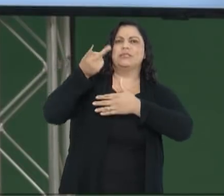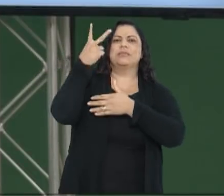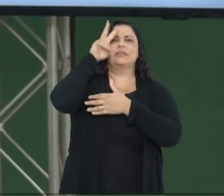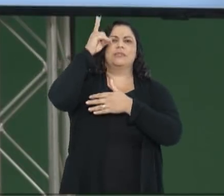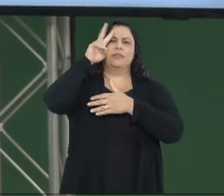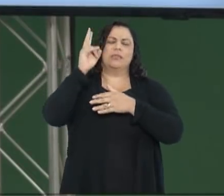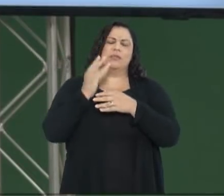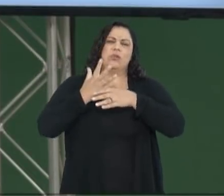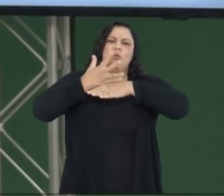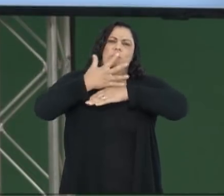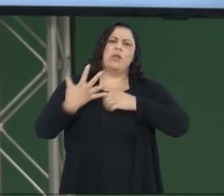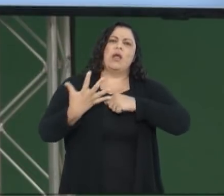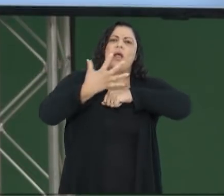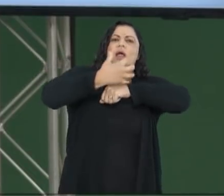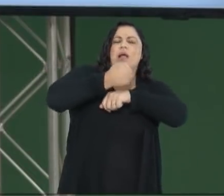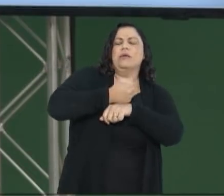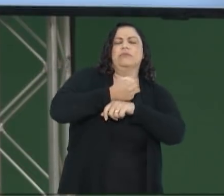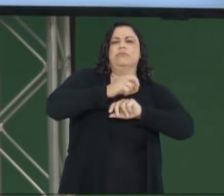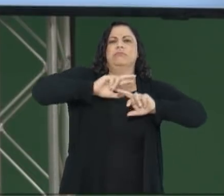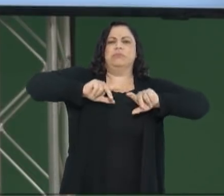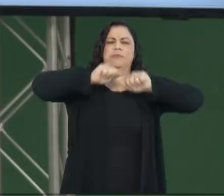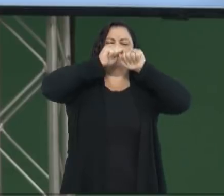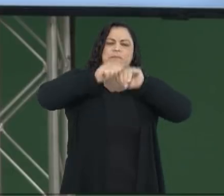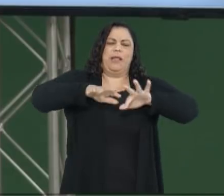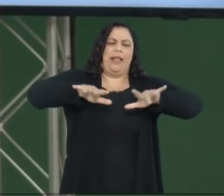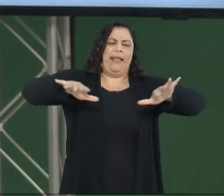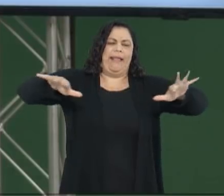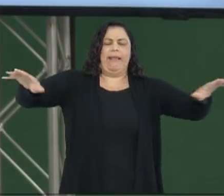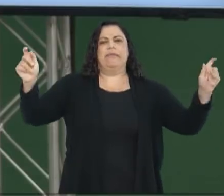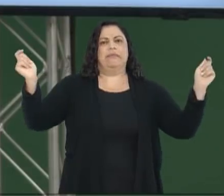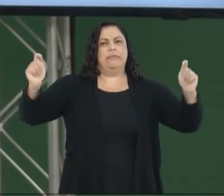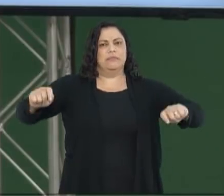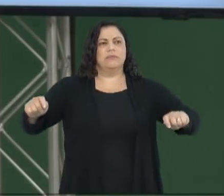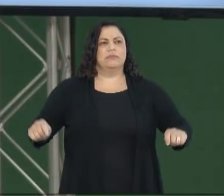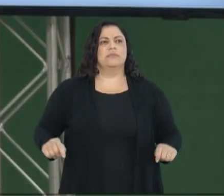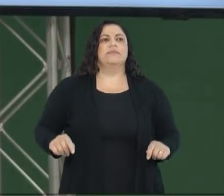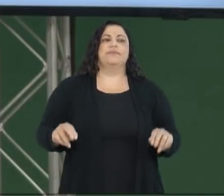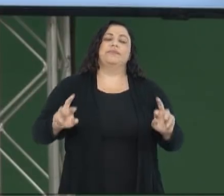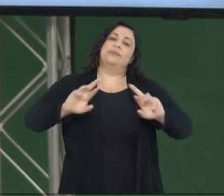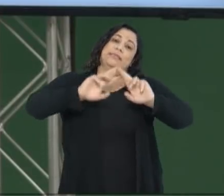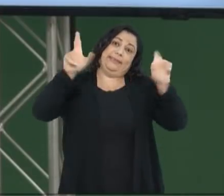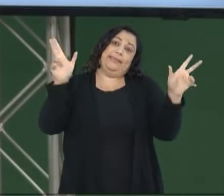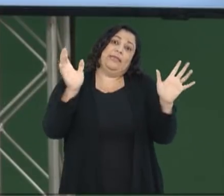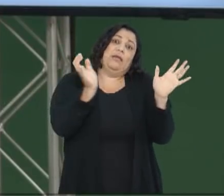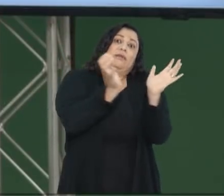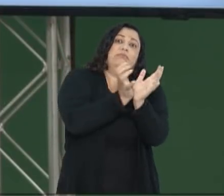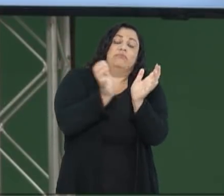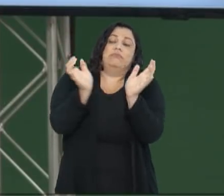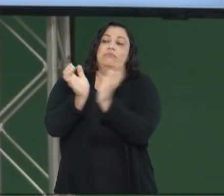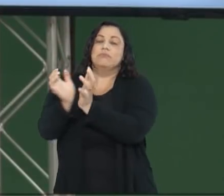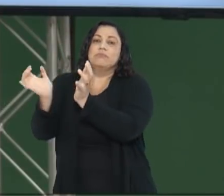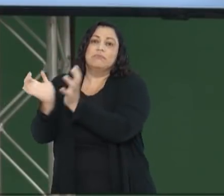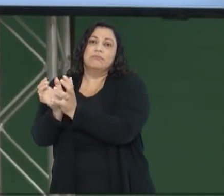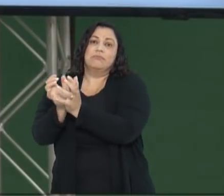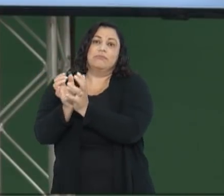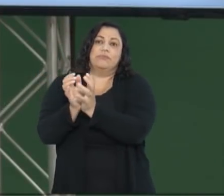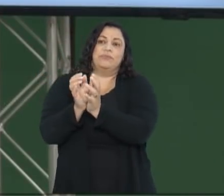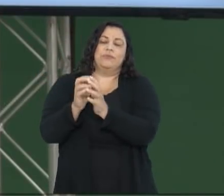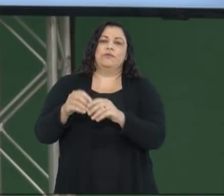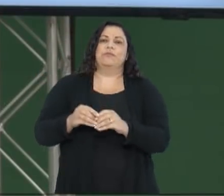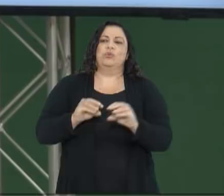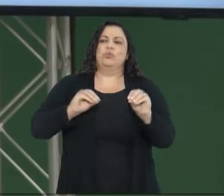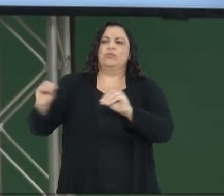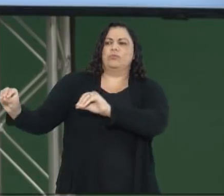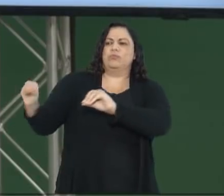como o colonialismo, a expansão imperialista, entre outros, né? Claro, esses povos saem de um lugar para o outro, como aconteceu